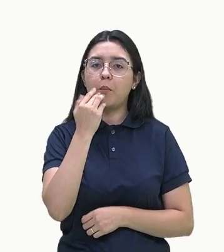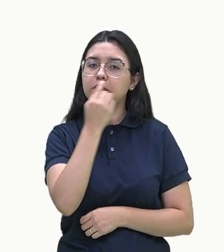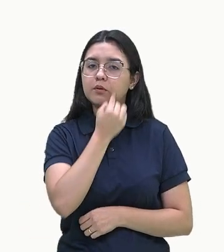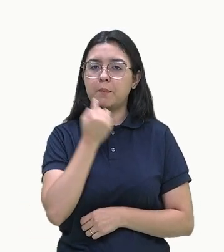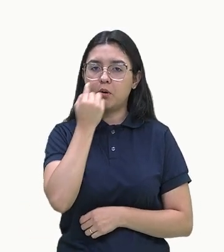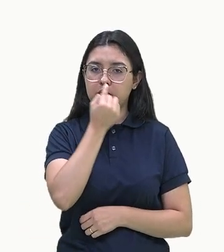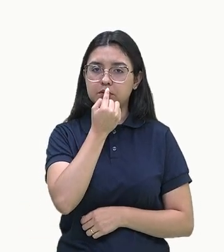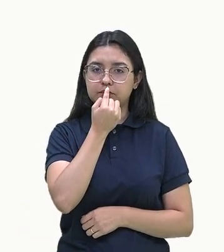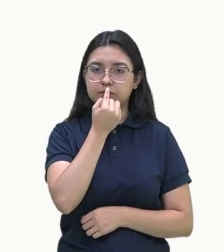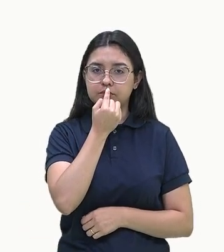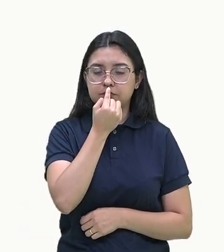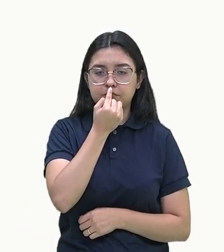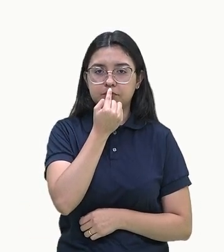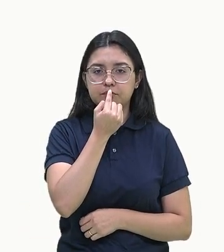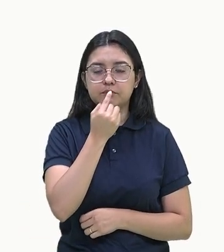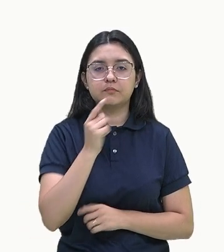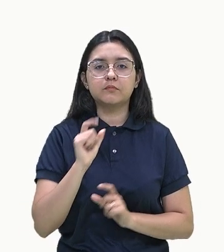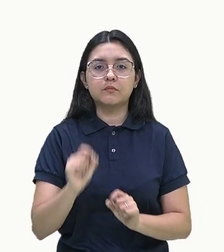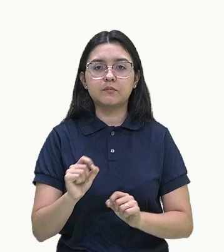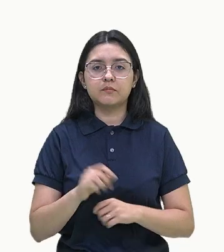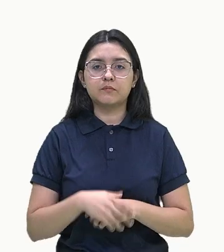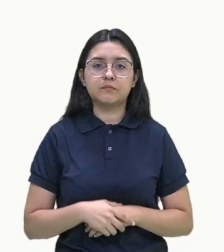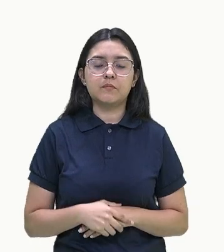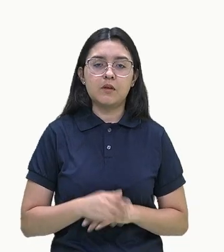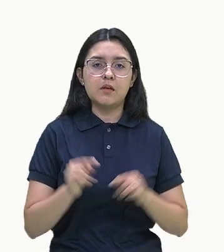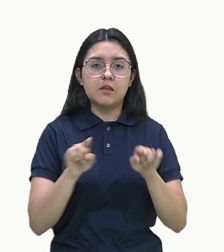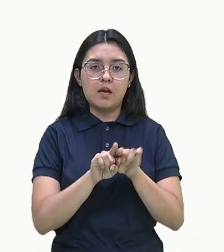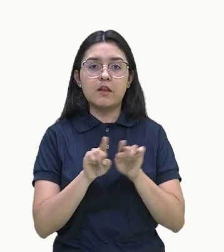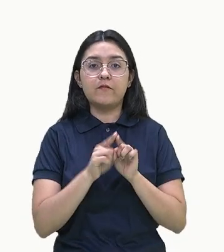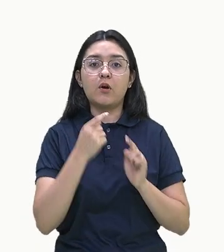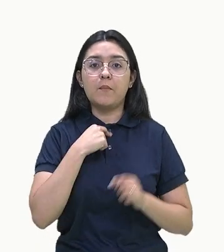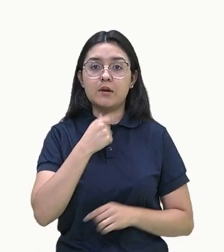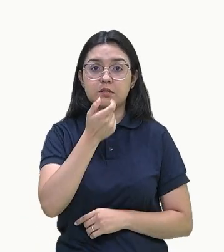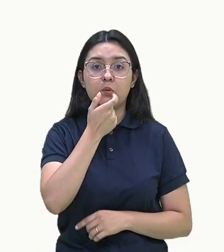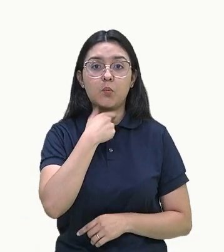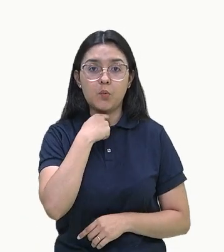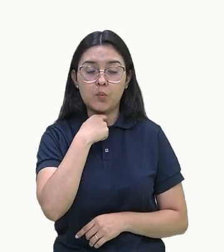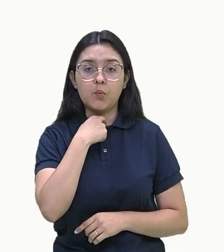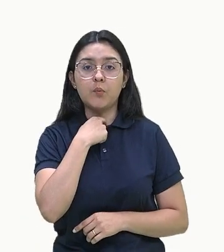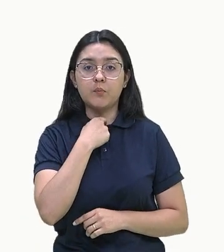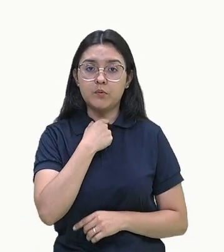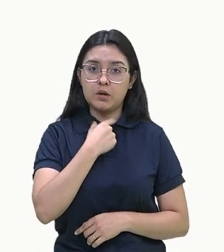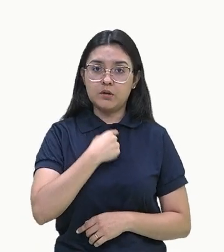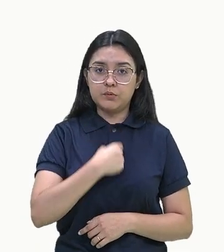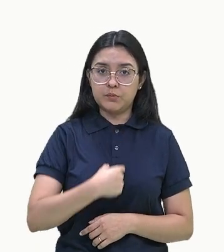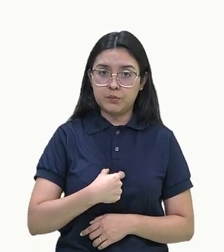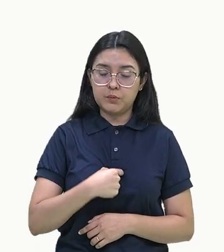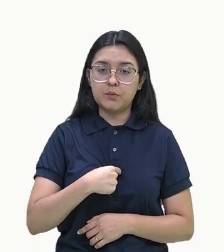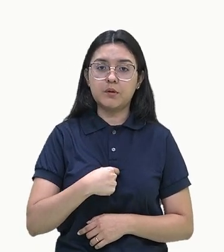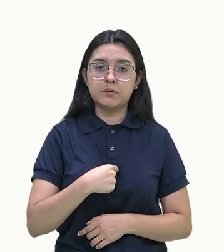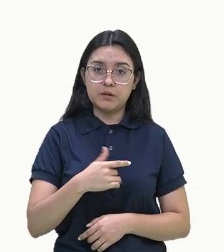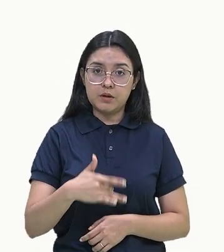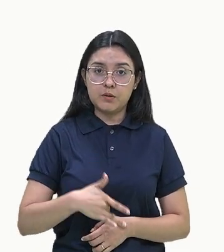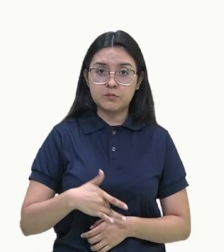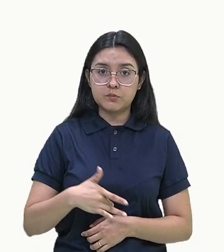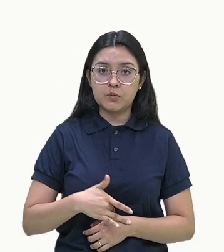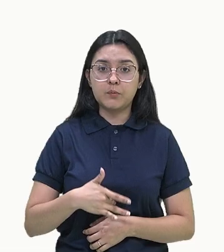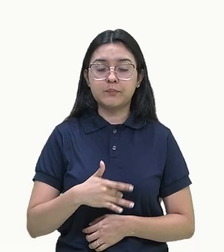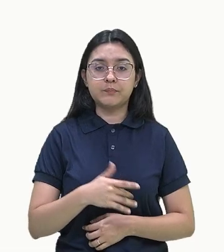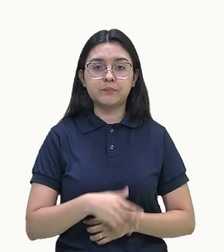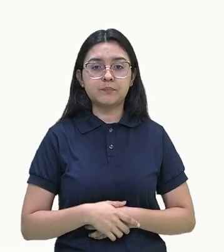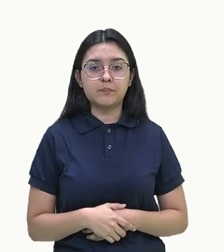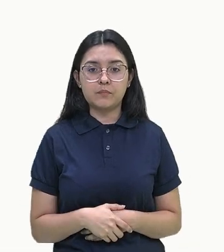na porção final da boca, que é o esôfago. Então, o esôfago, o estômago, o intestino delgado, o